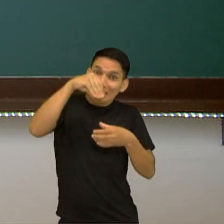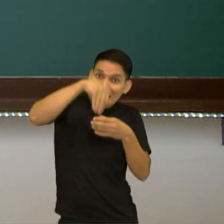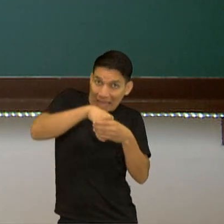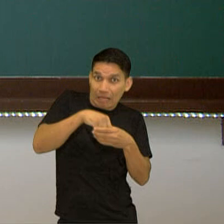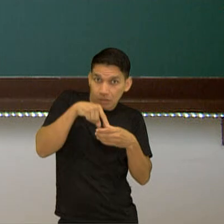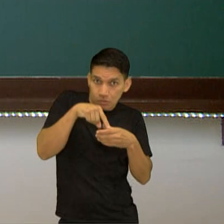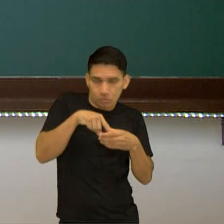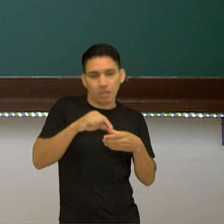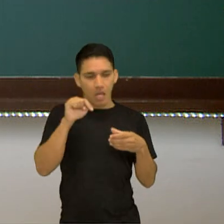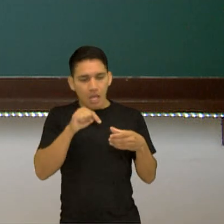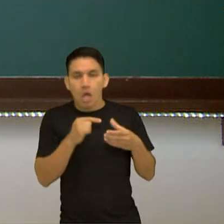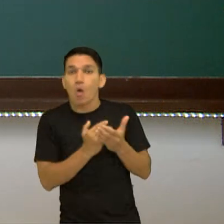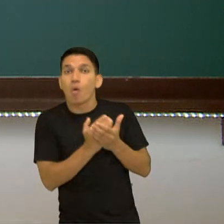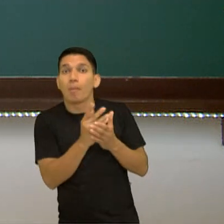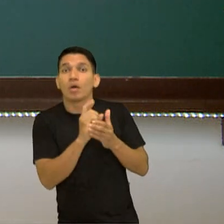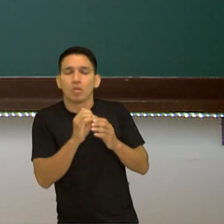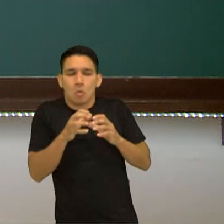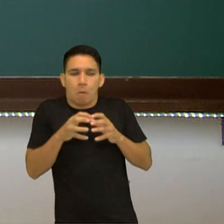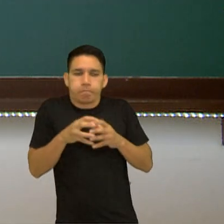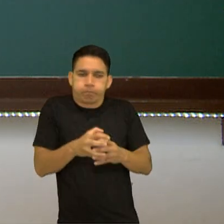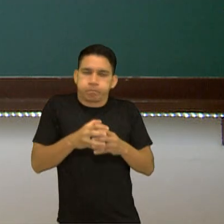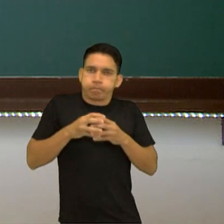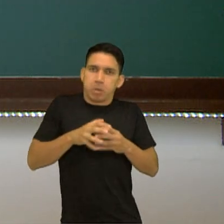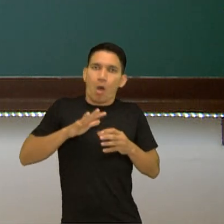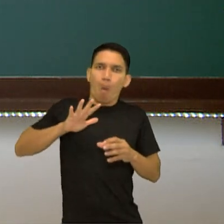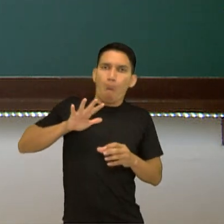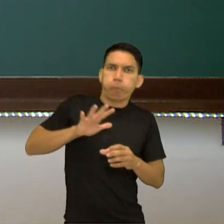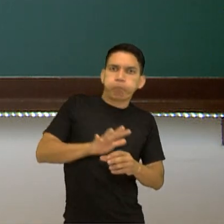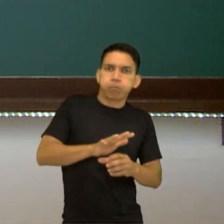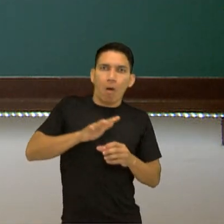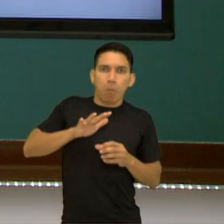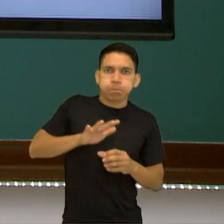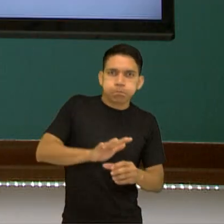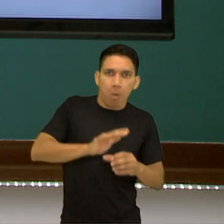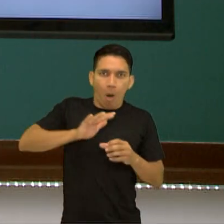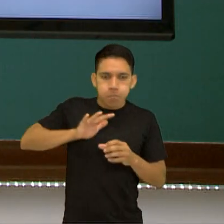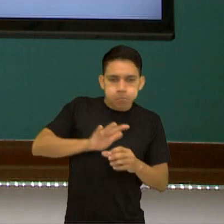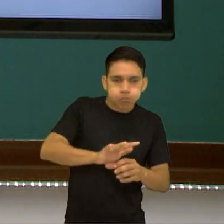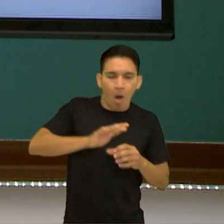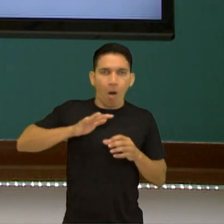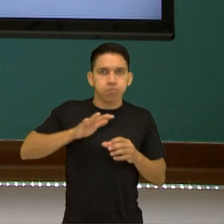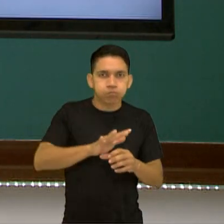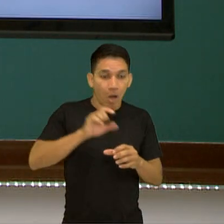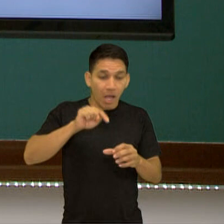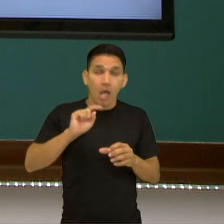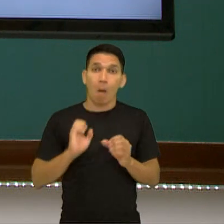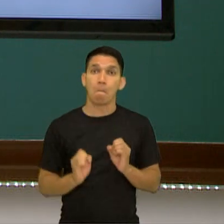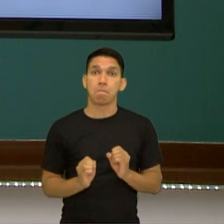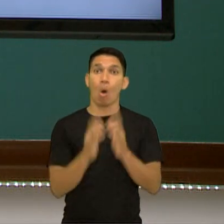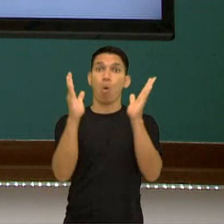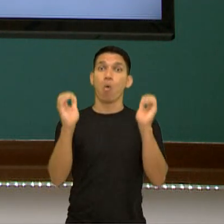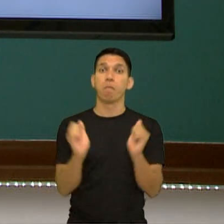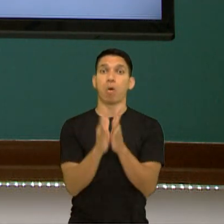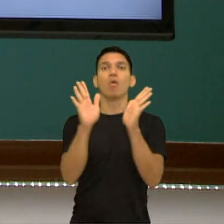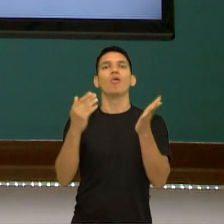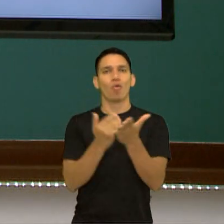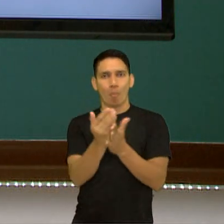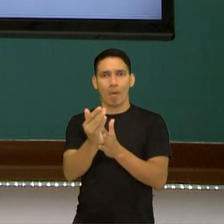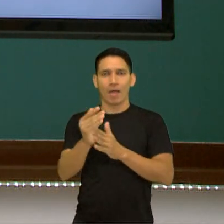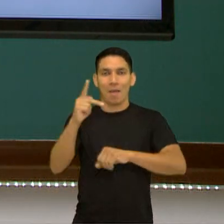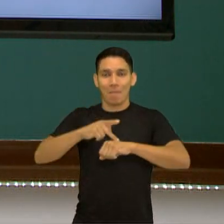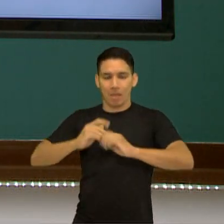a ter um aumento de pressão. E esse aumento de pressão resultou em erupções vulcânicas.